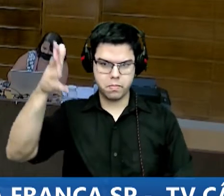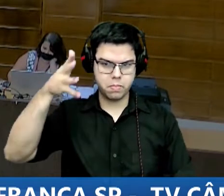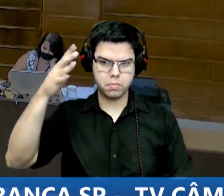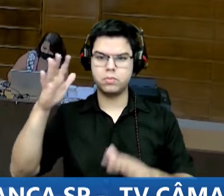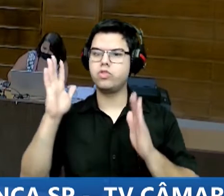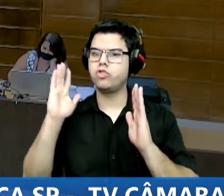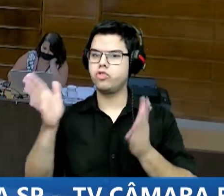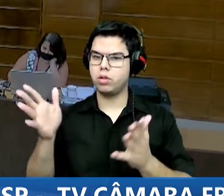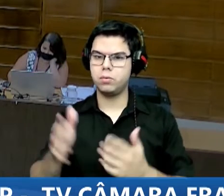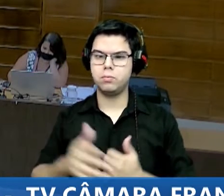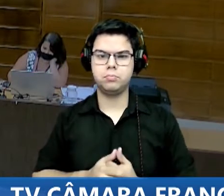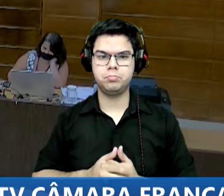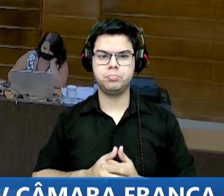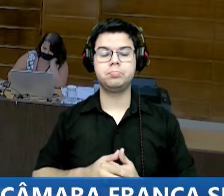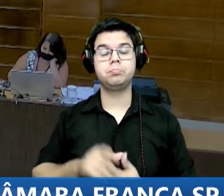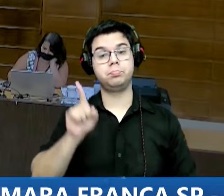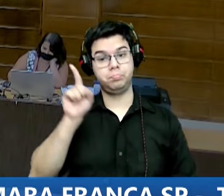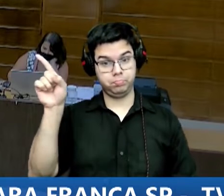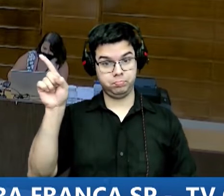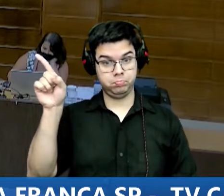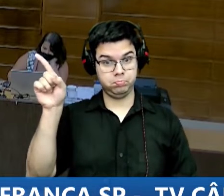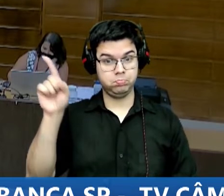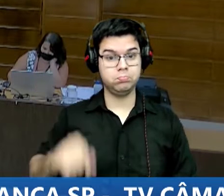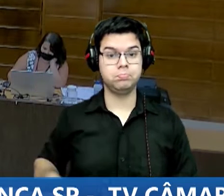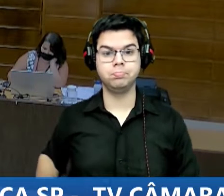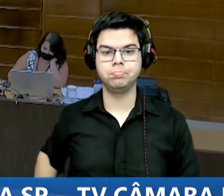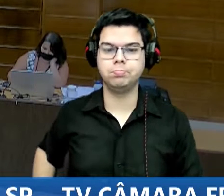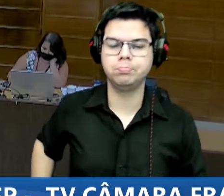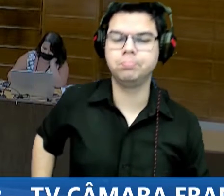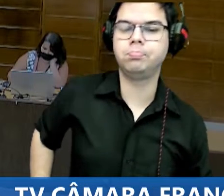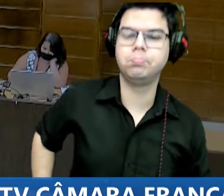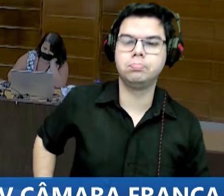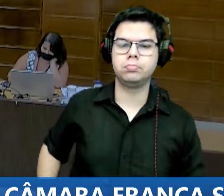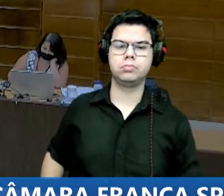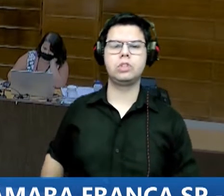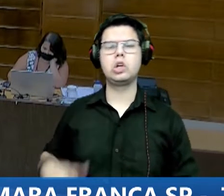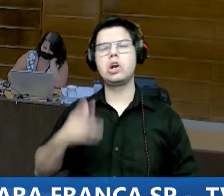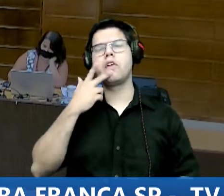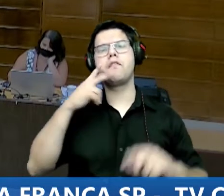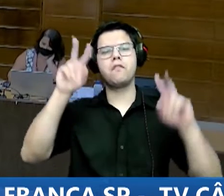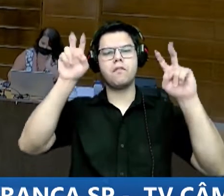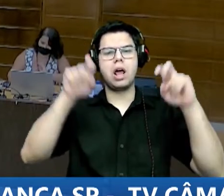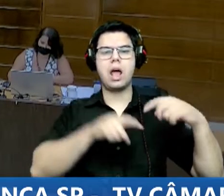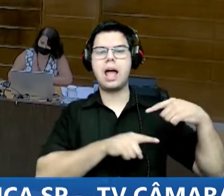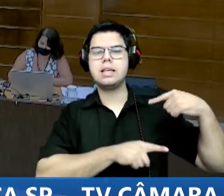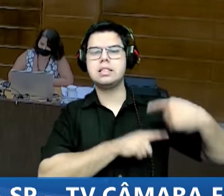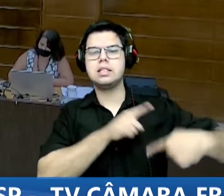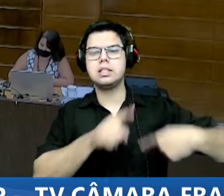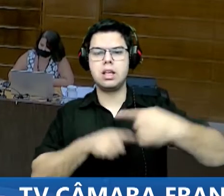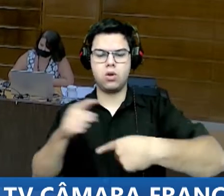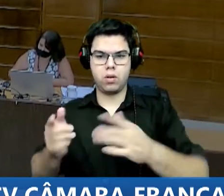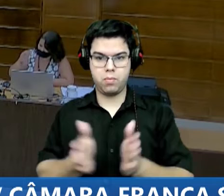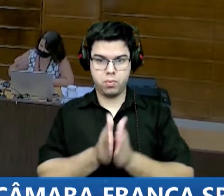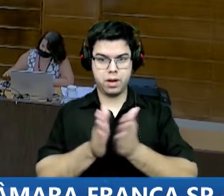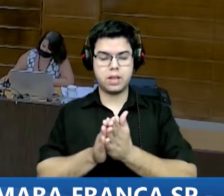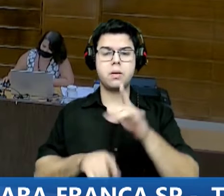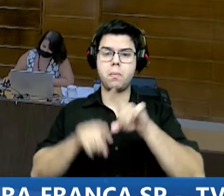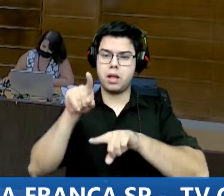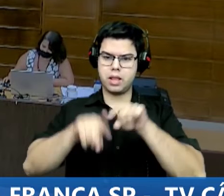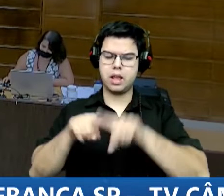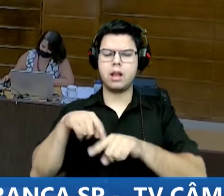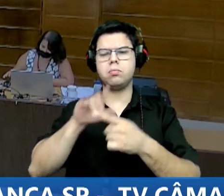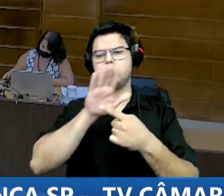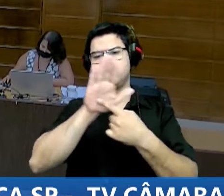Aí, esse slide. Quando a gente fala em ciclo da pobreza, eu trouxe esse material, e eu já usei em vários eventos no